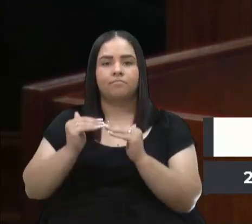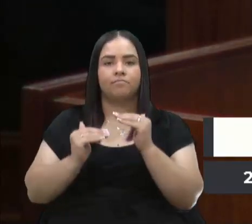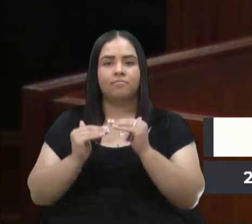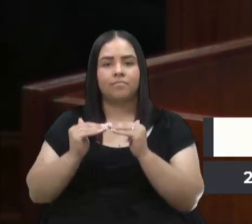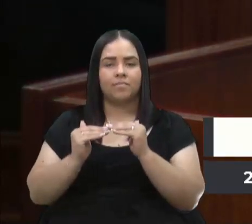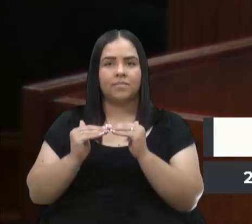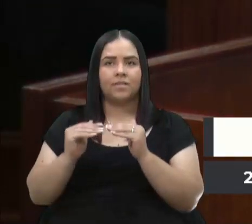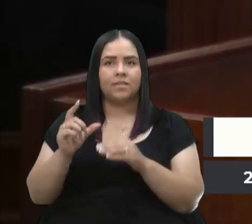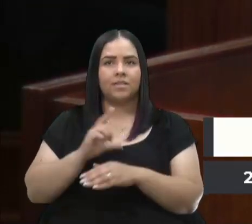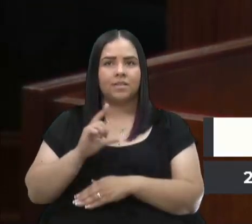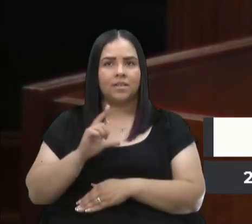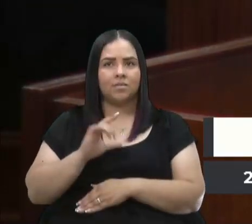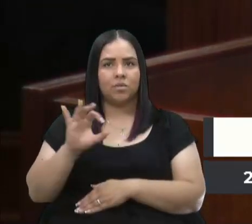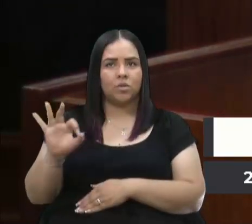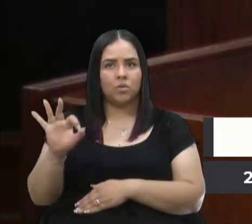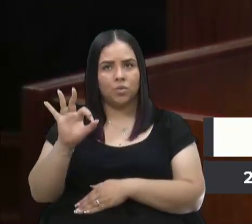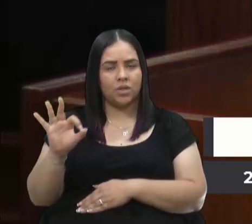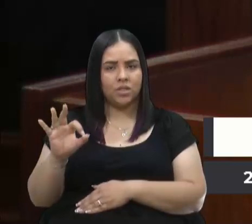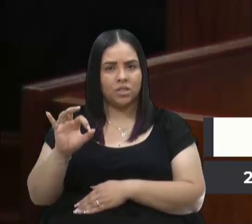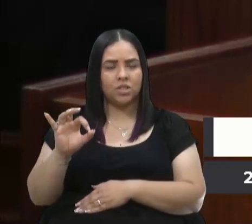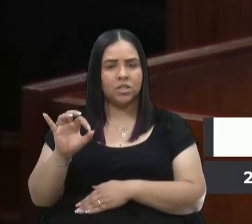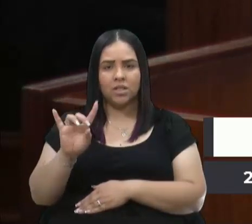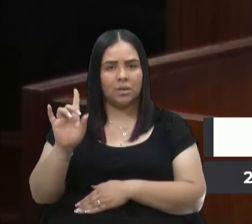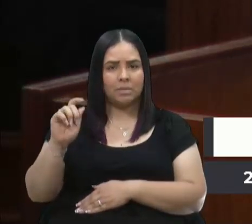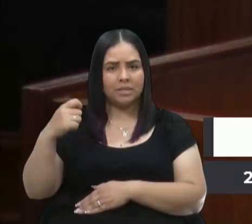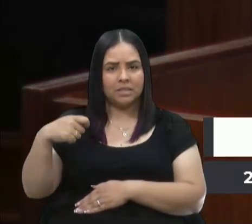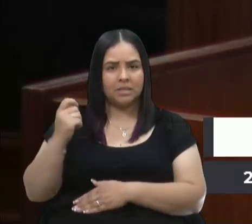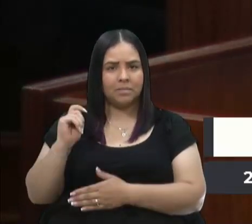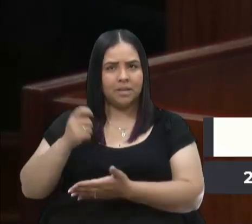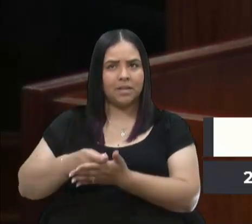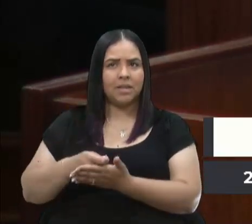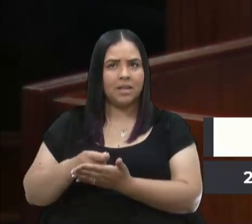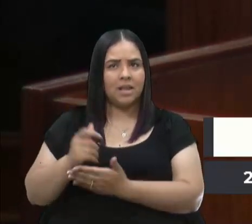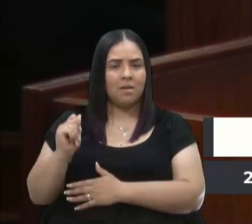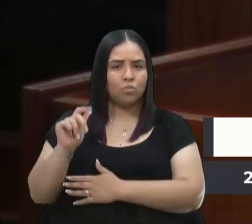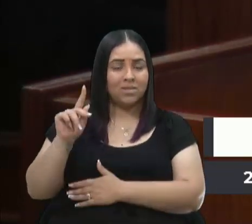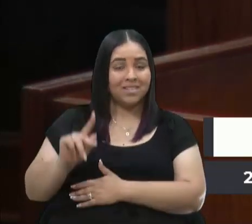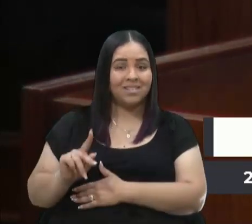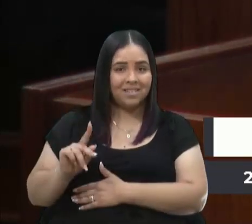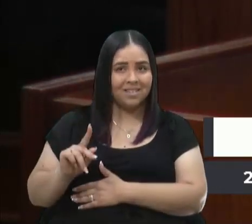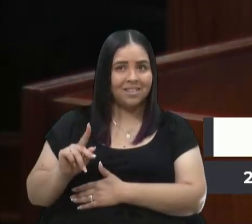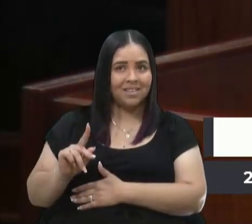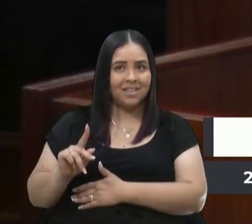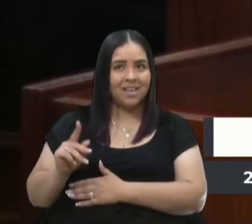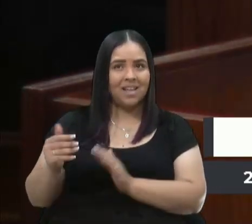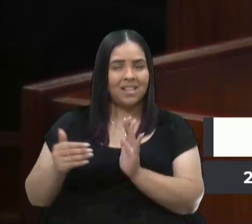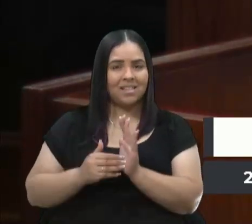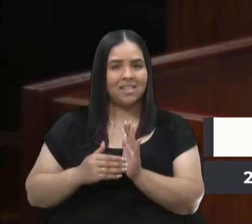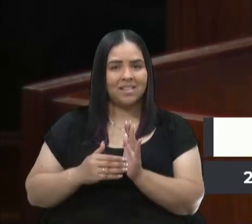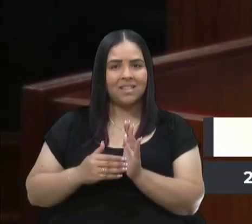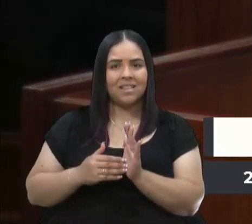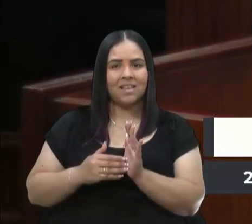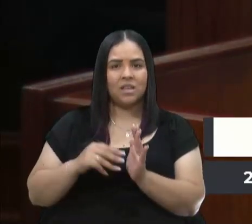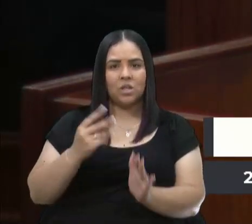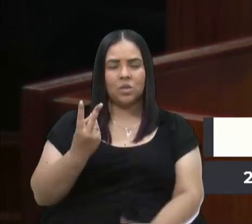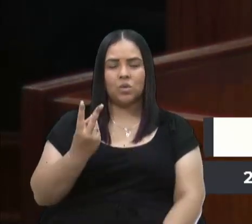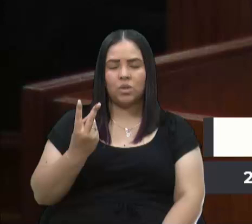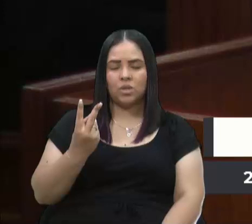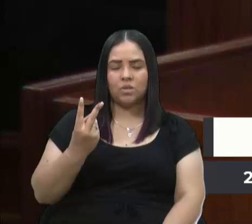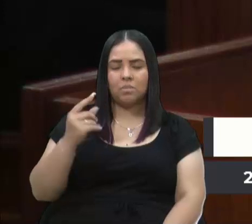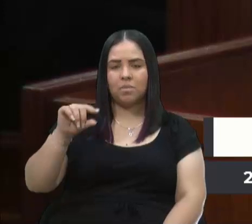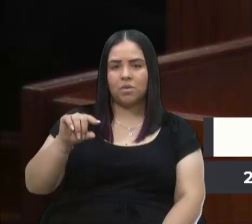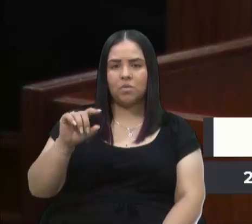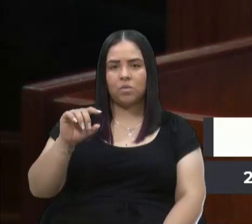de imunidade para os servidores inativos. O servidor aposentado que recebe até padrão 1, R$ 2.089,